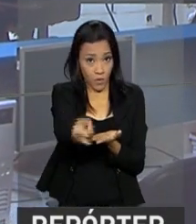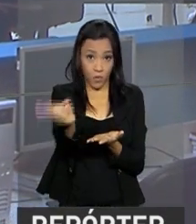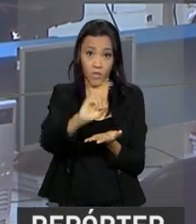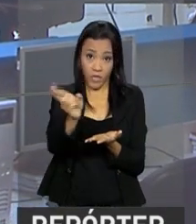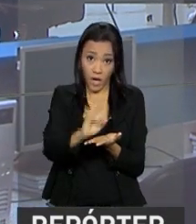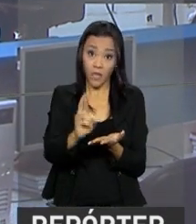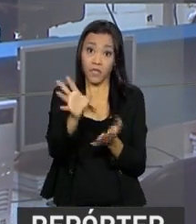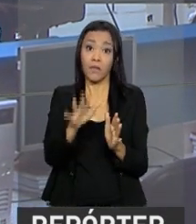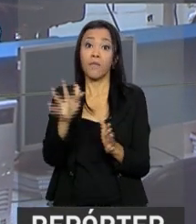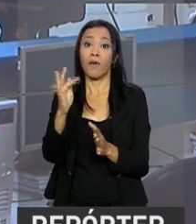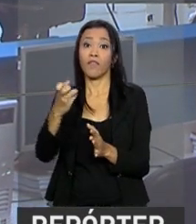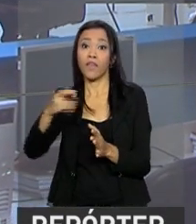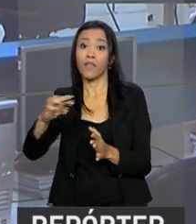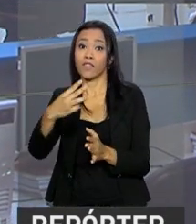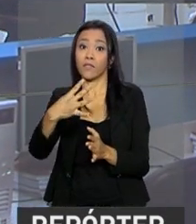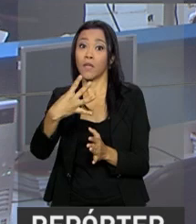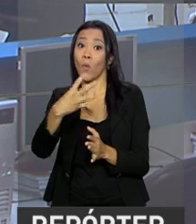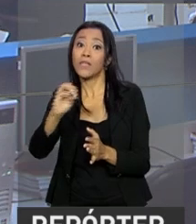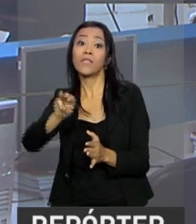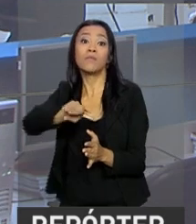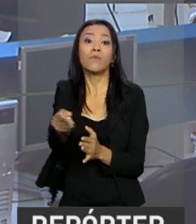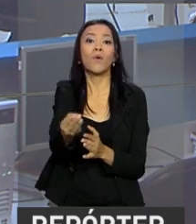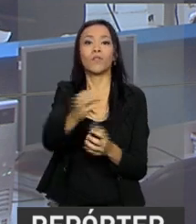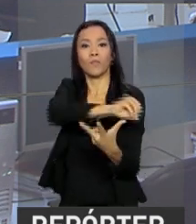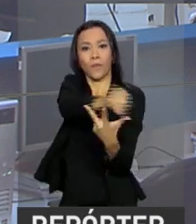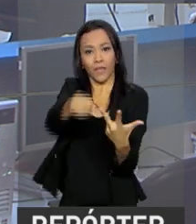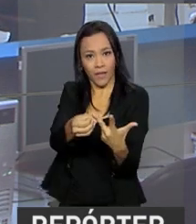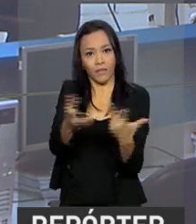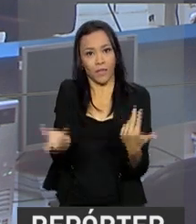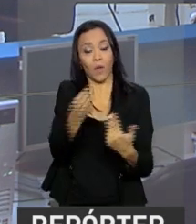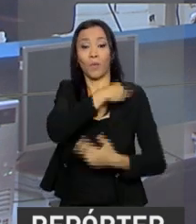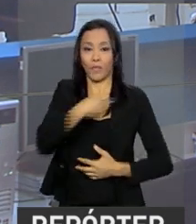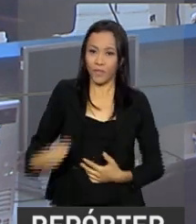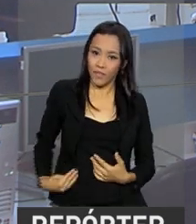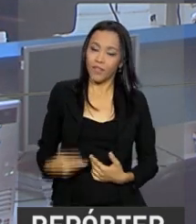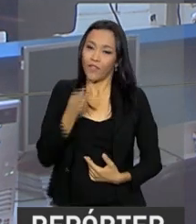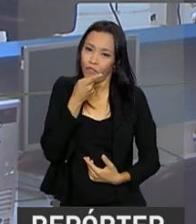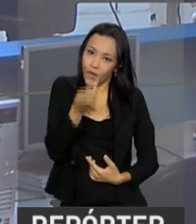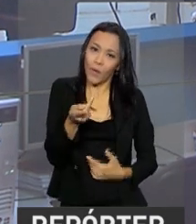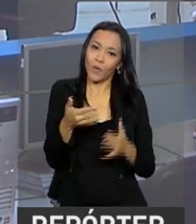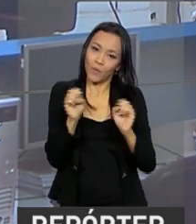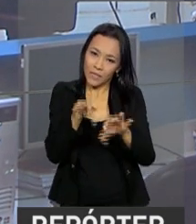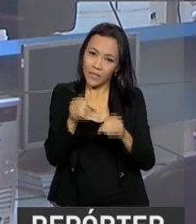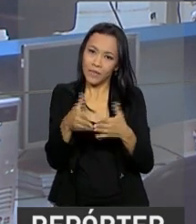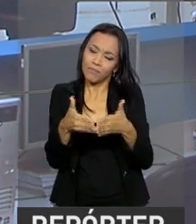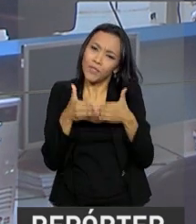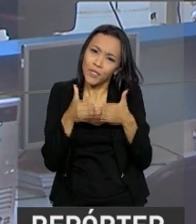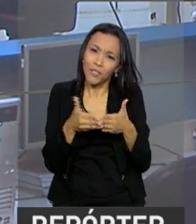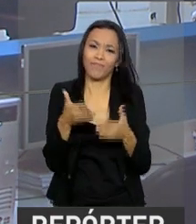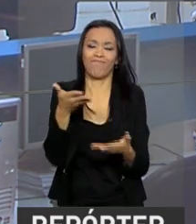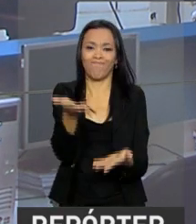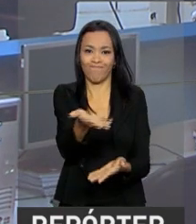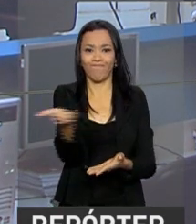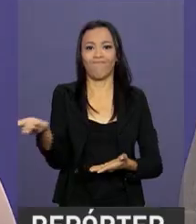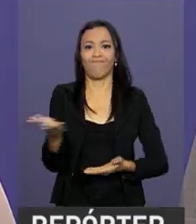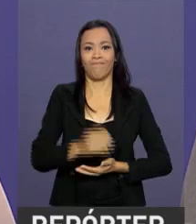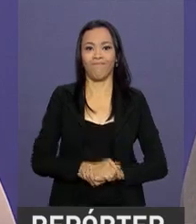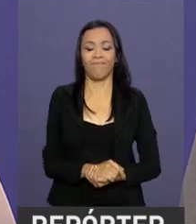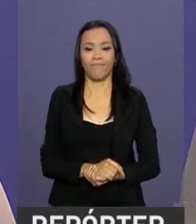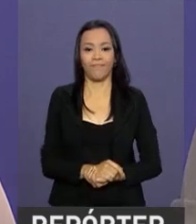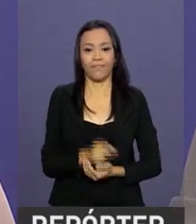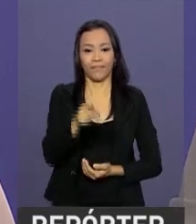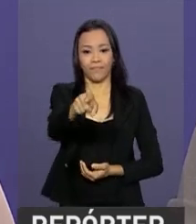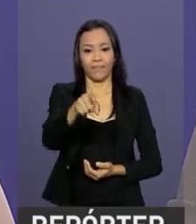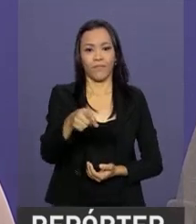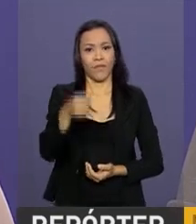para o FIES e 400 milhões para o Enem. O ministro da Educação fez um apelo para os parlamentares.